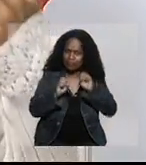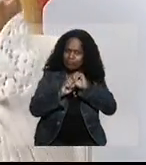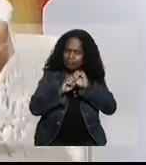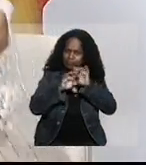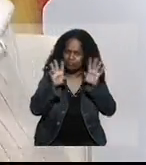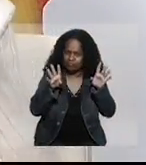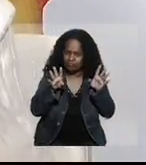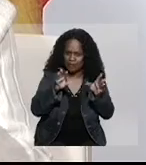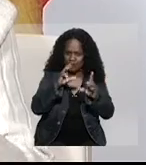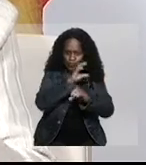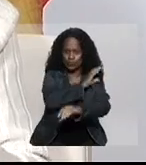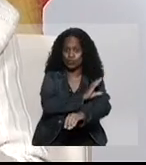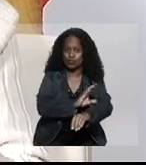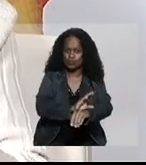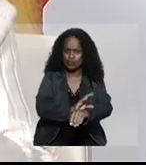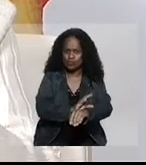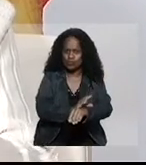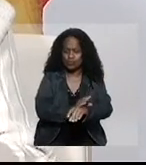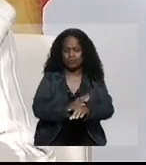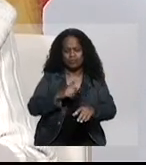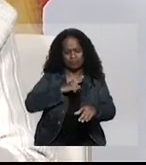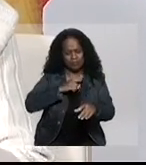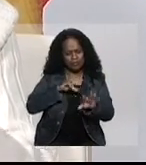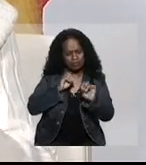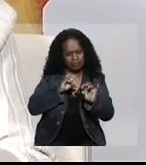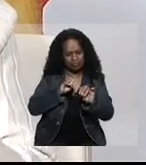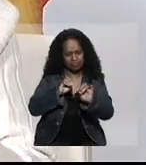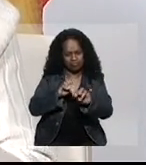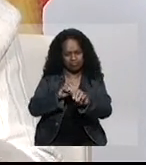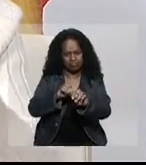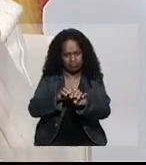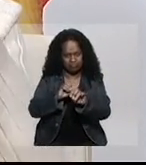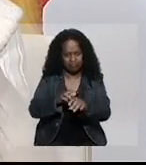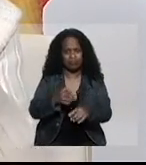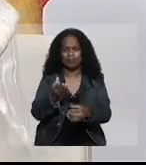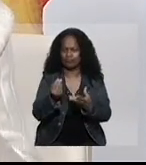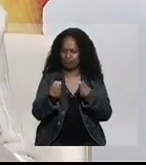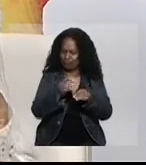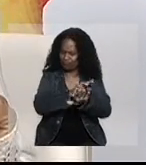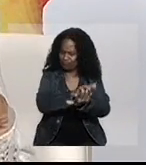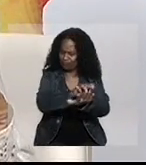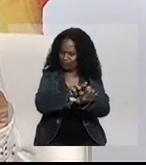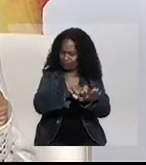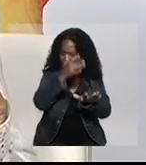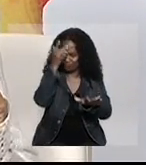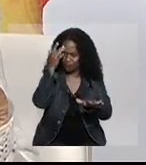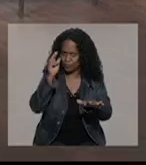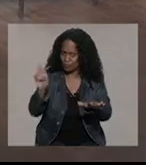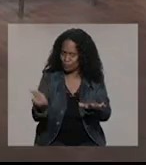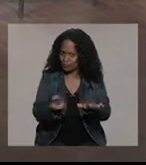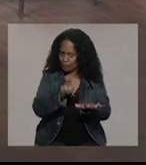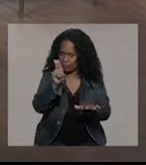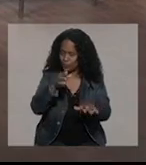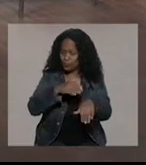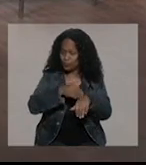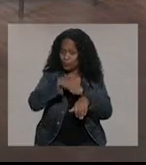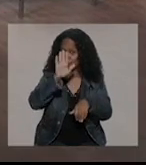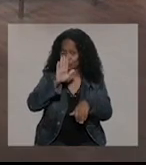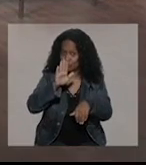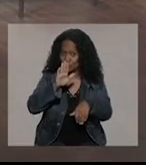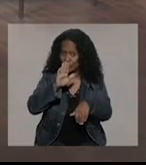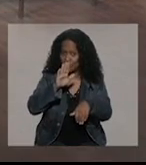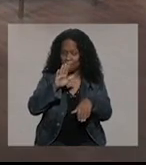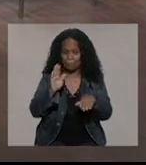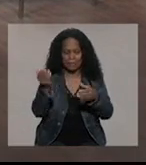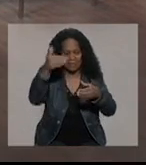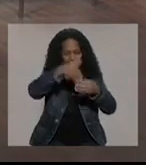que culturalmente veio sendo trazido para a gente. E tem muita gente que ainda usa e cada vez mais engessando e botando